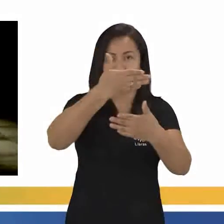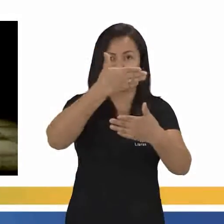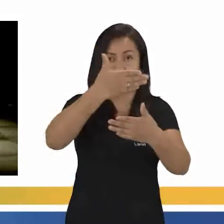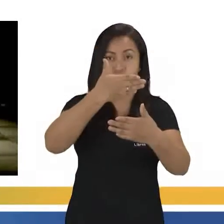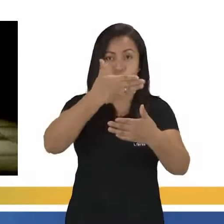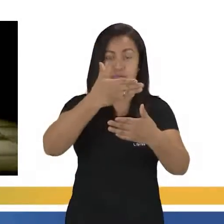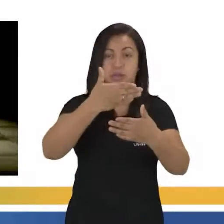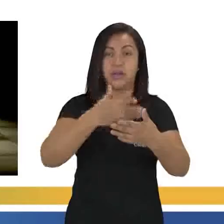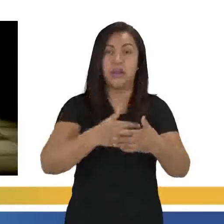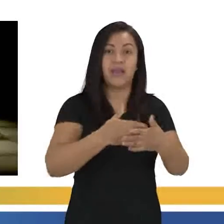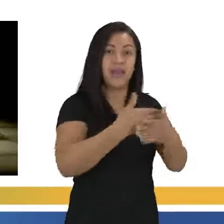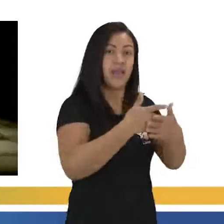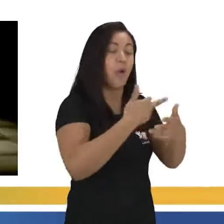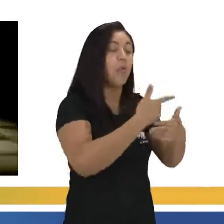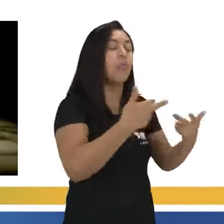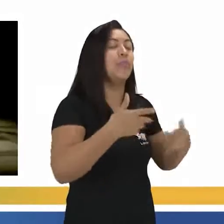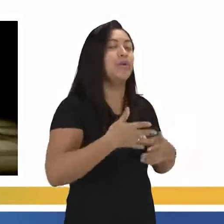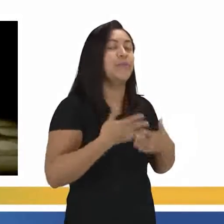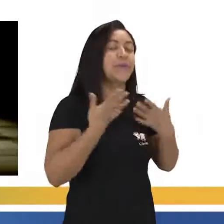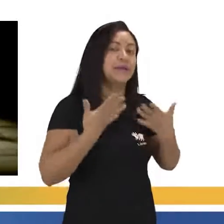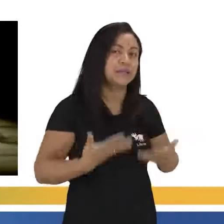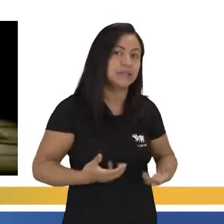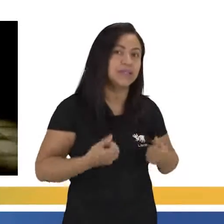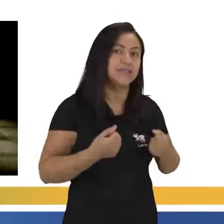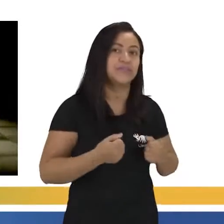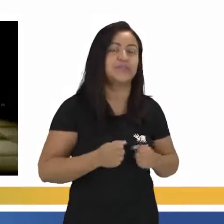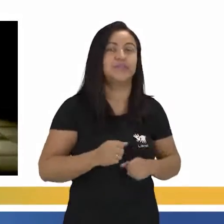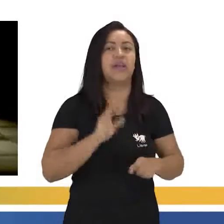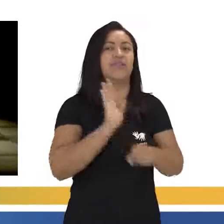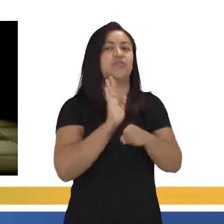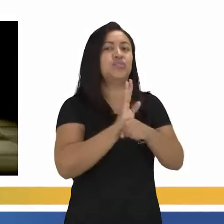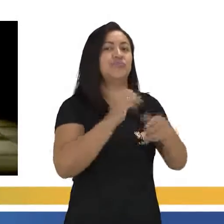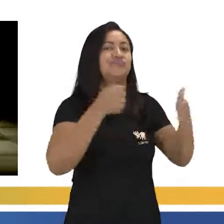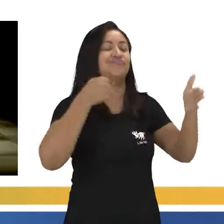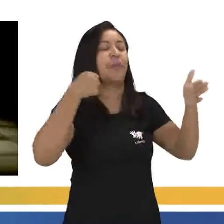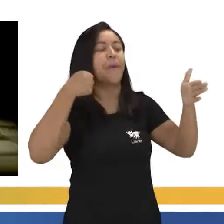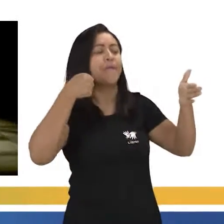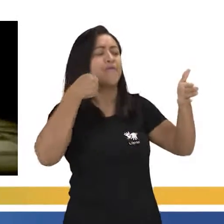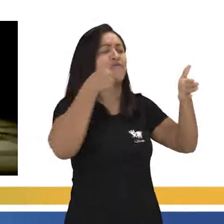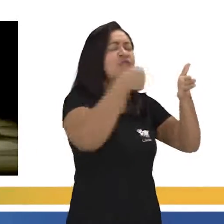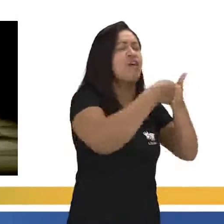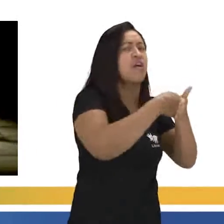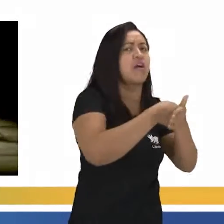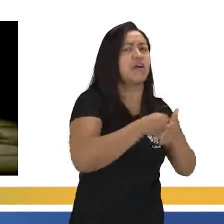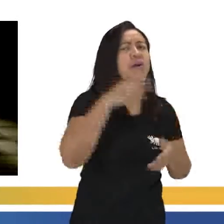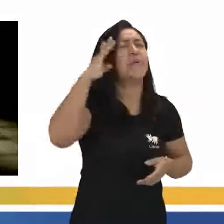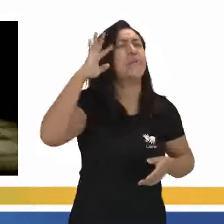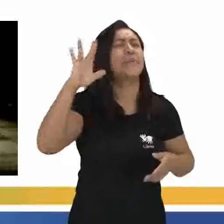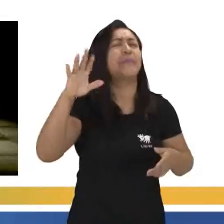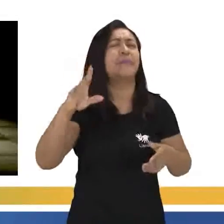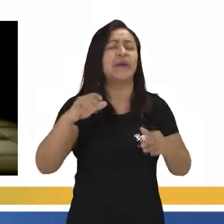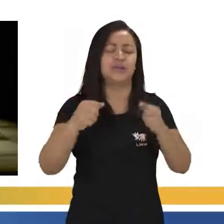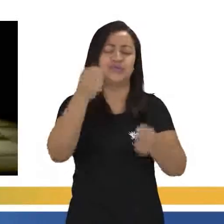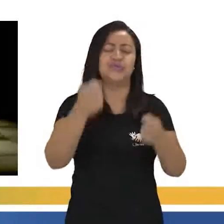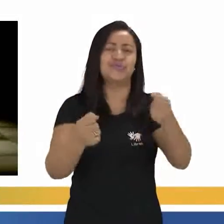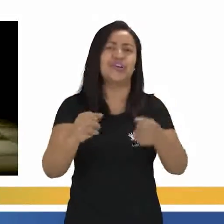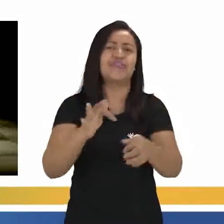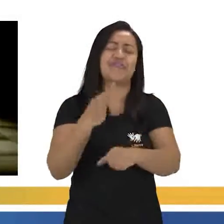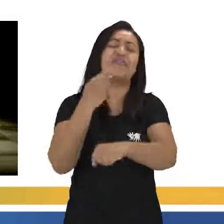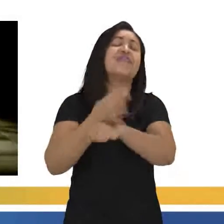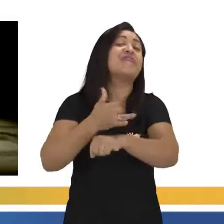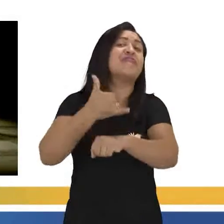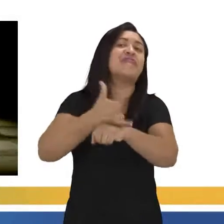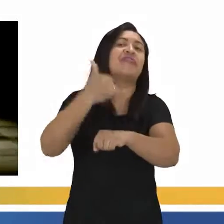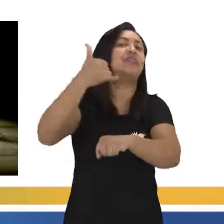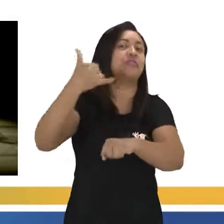leve, né, para ajudar ao impacto do carro. Imagine se o carro todo fosse feito de ferro. Quando ele batesse, o